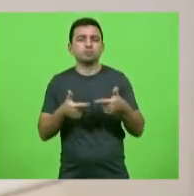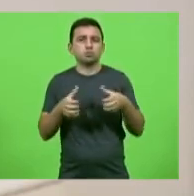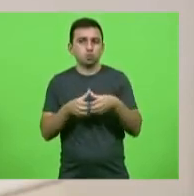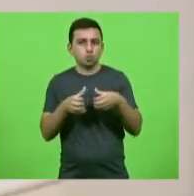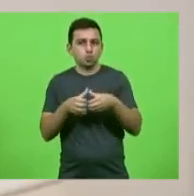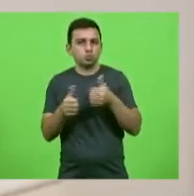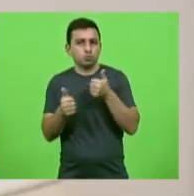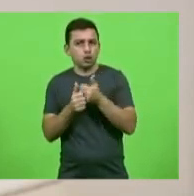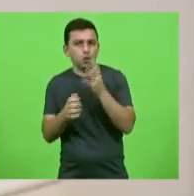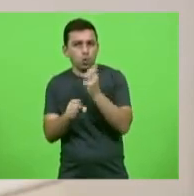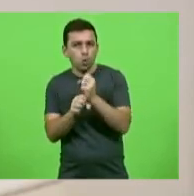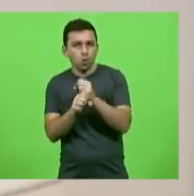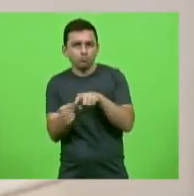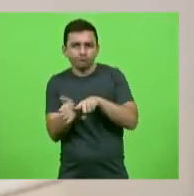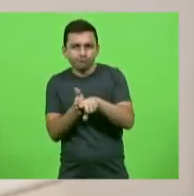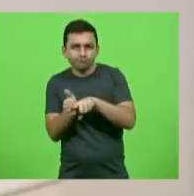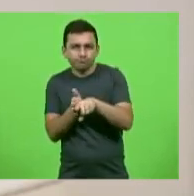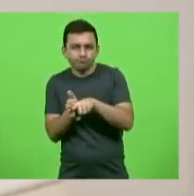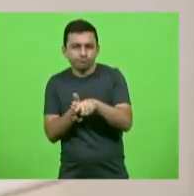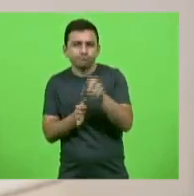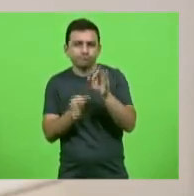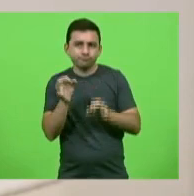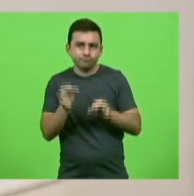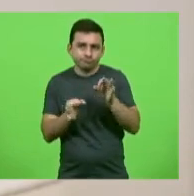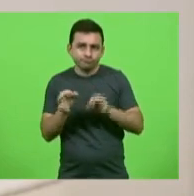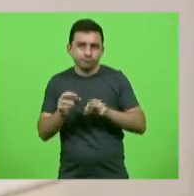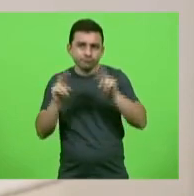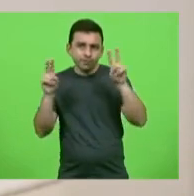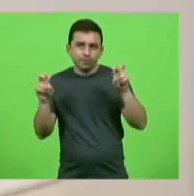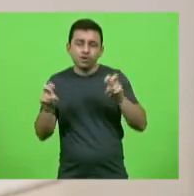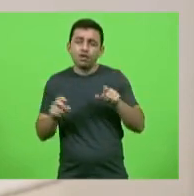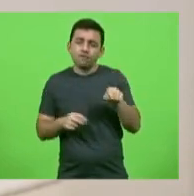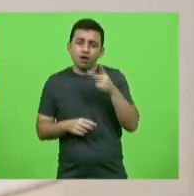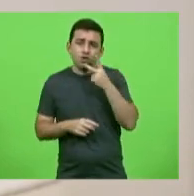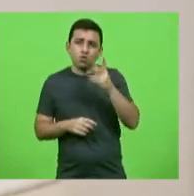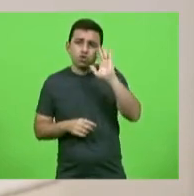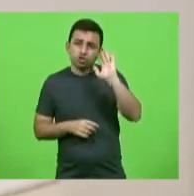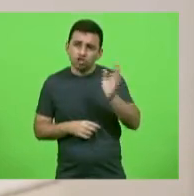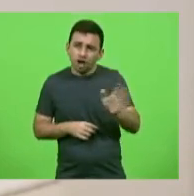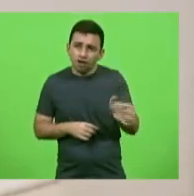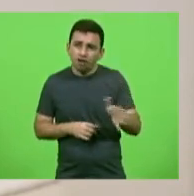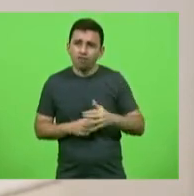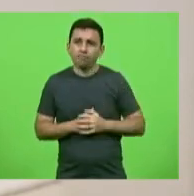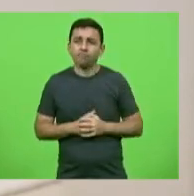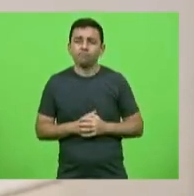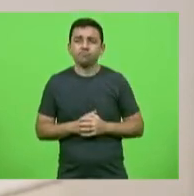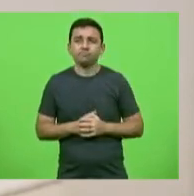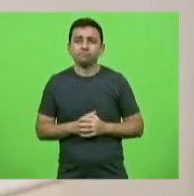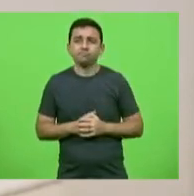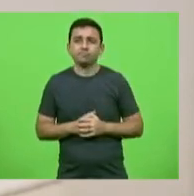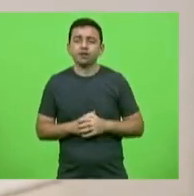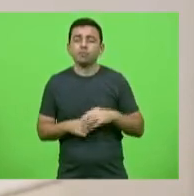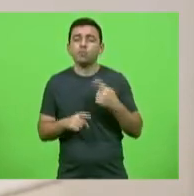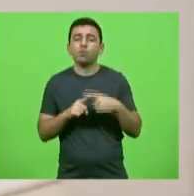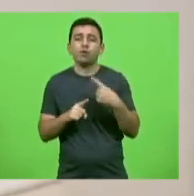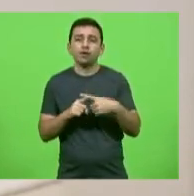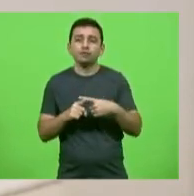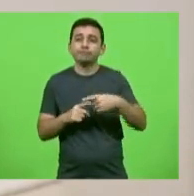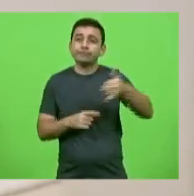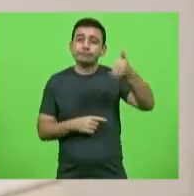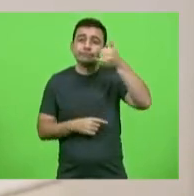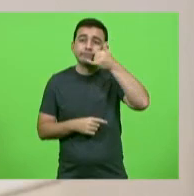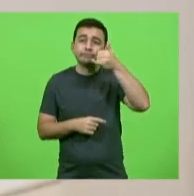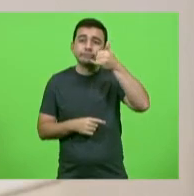trabalhando na análise jurídica dessa questão? Já, responde o doutor Adir Célio, já, em virtude dos telefonemas que me